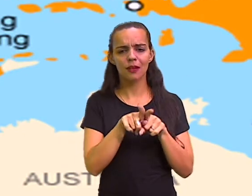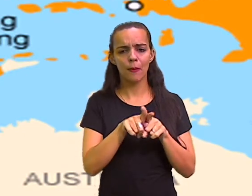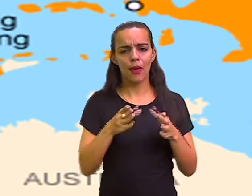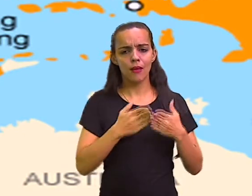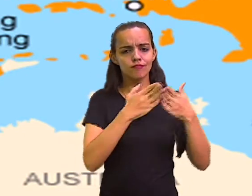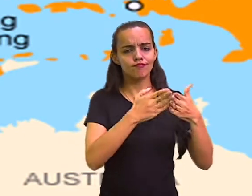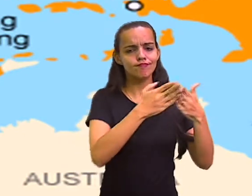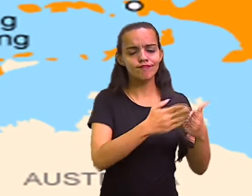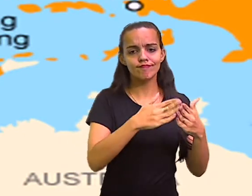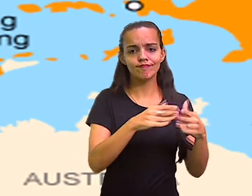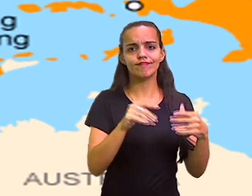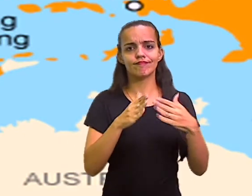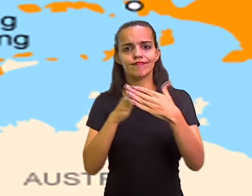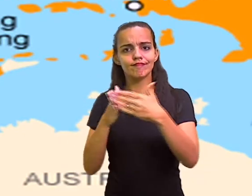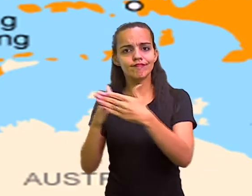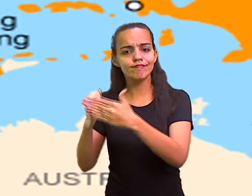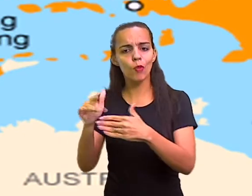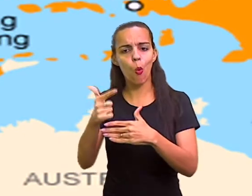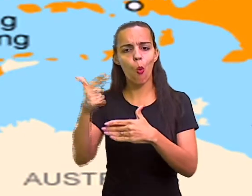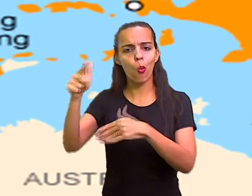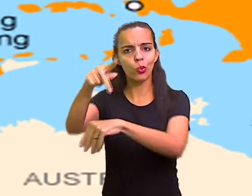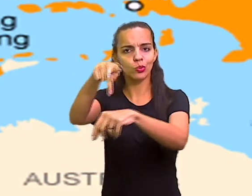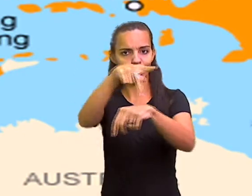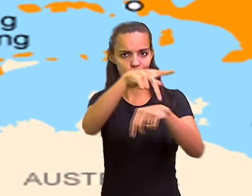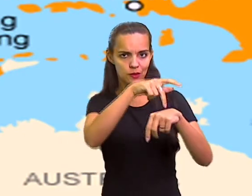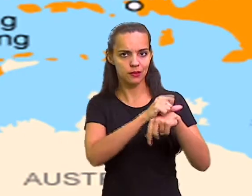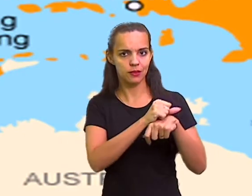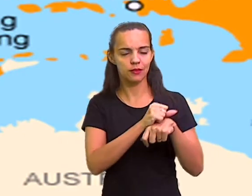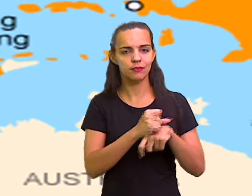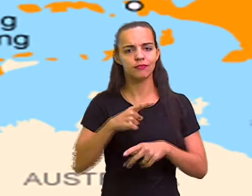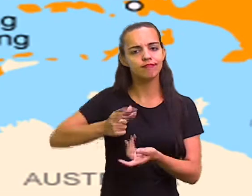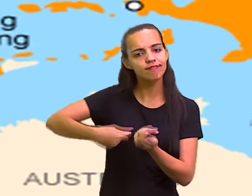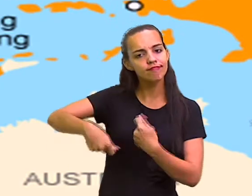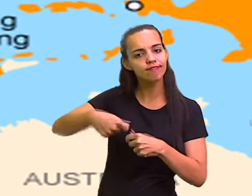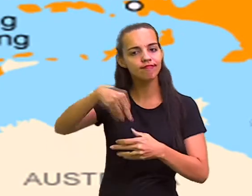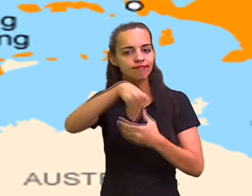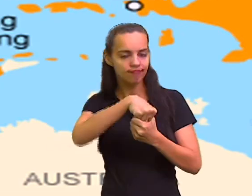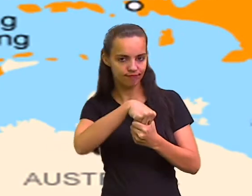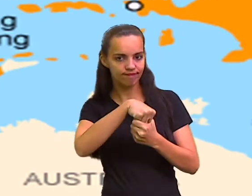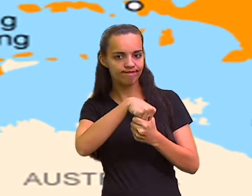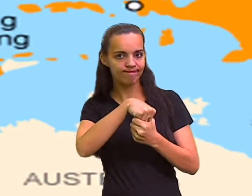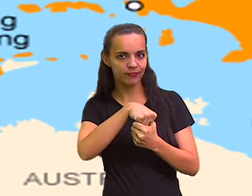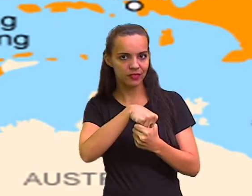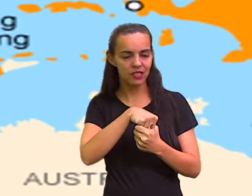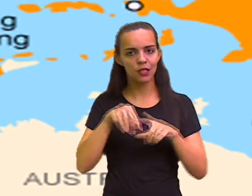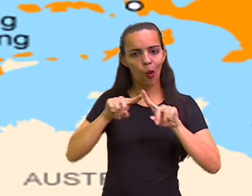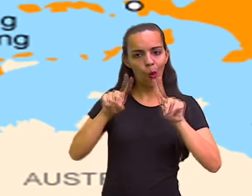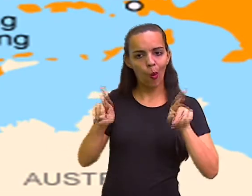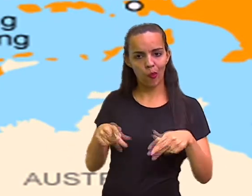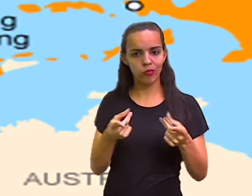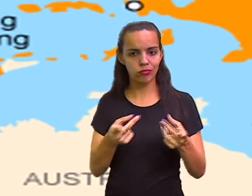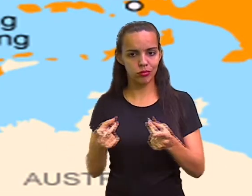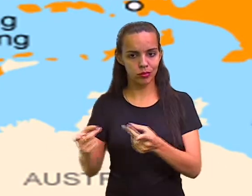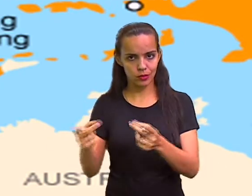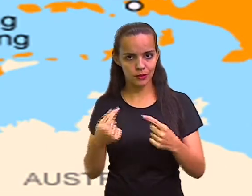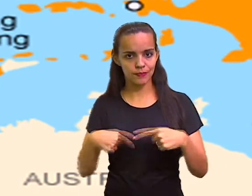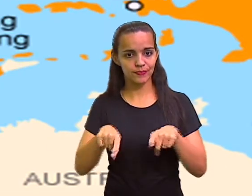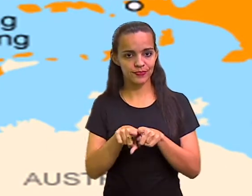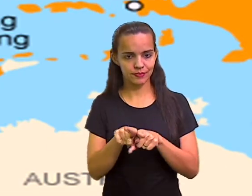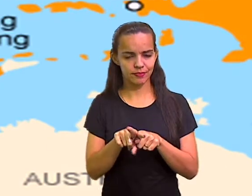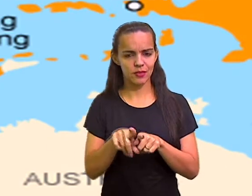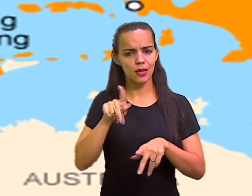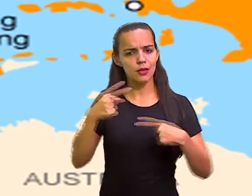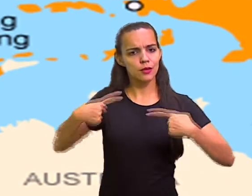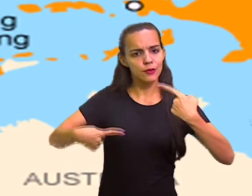migrações humanas, contatos, economia e comércio, conquistas e políticas